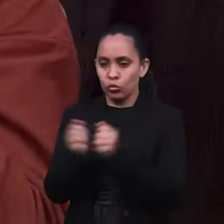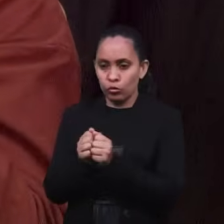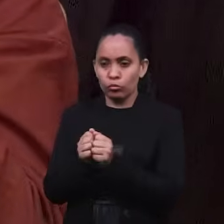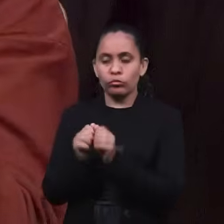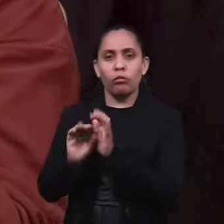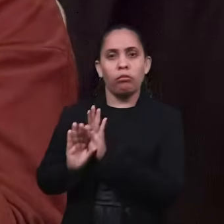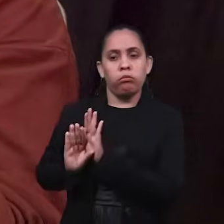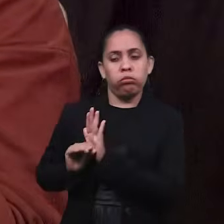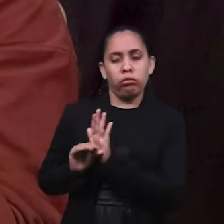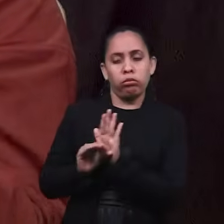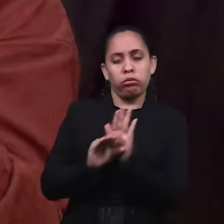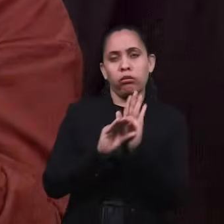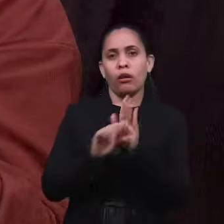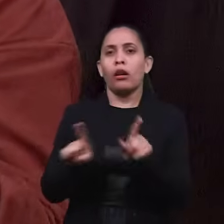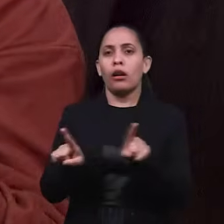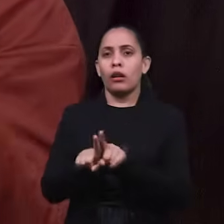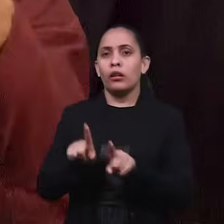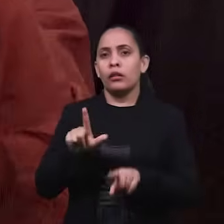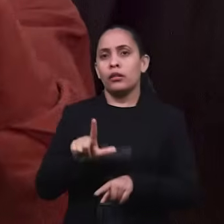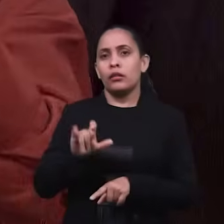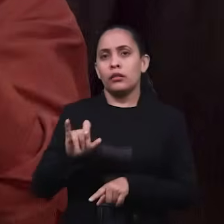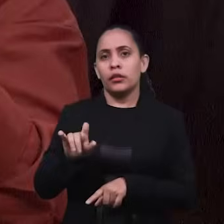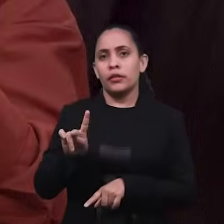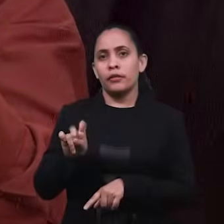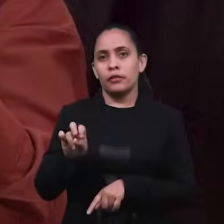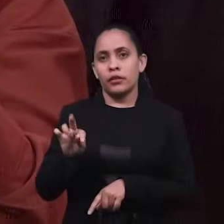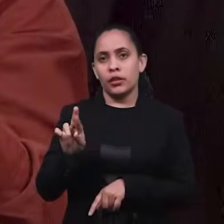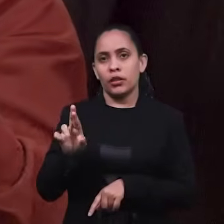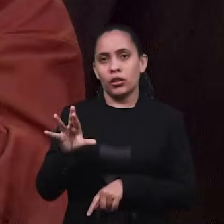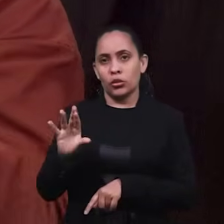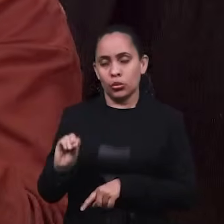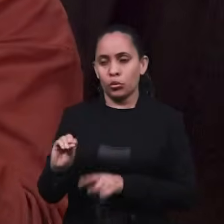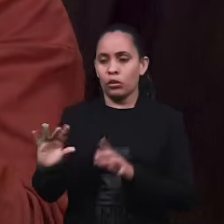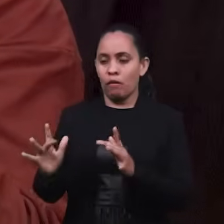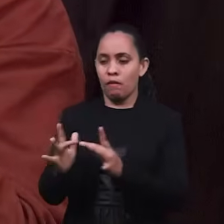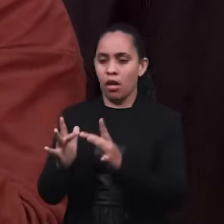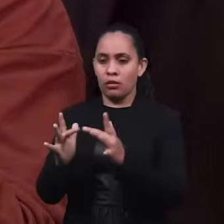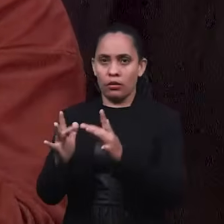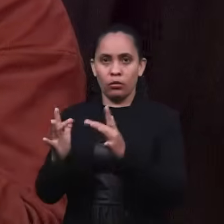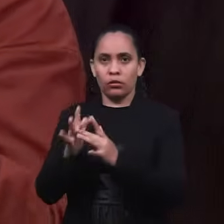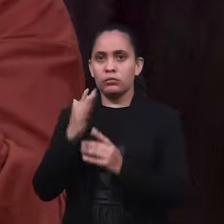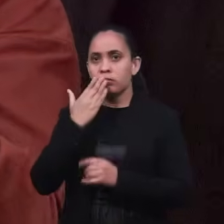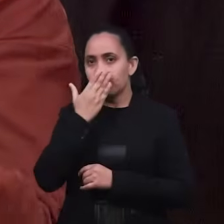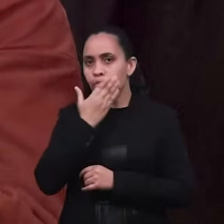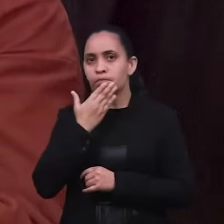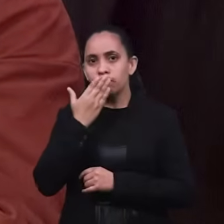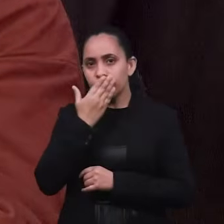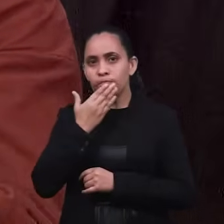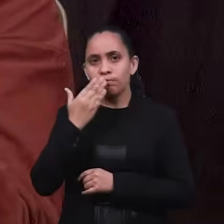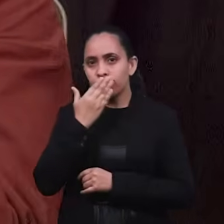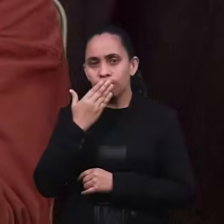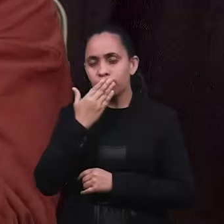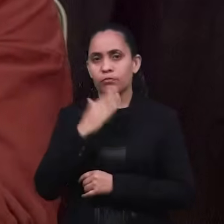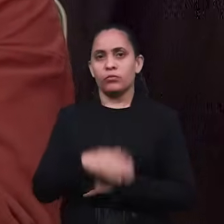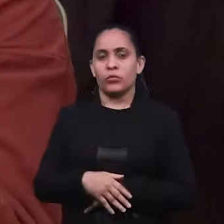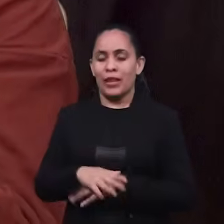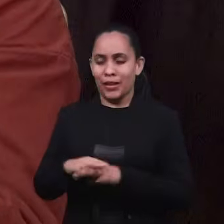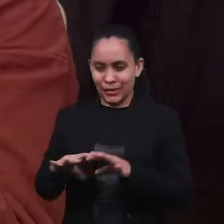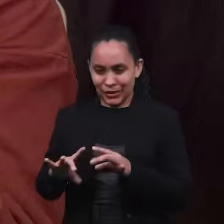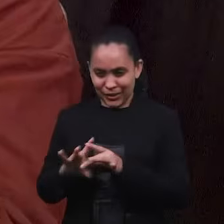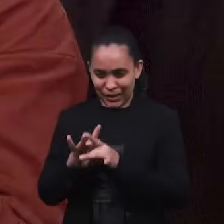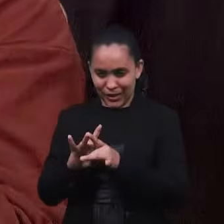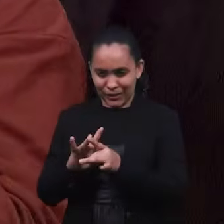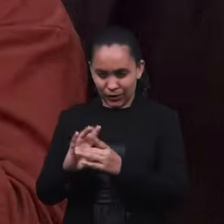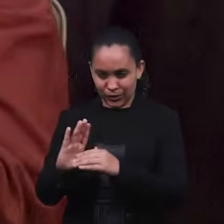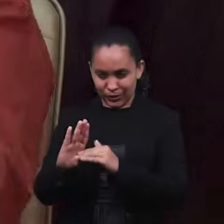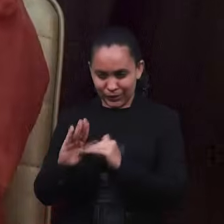levedura, principalmente a levedura, que tem nesse biofilme, ela vai entrar em contato com o açúcar e essa levedura junto